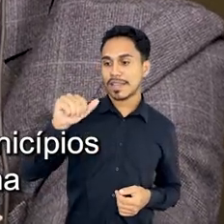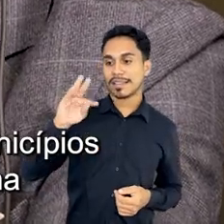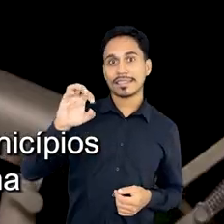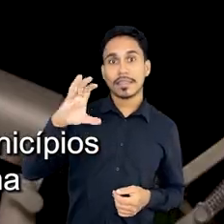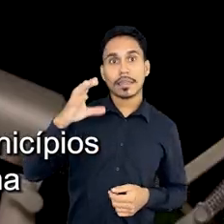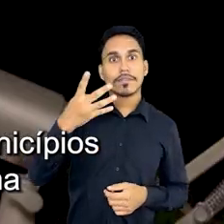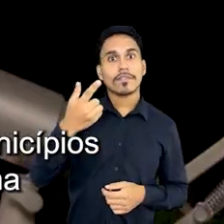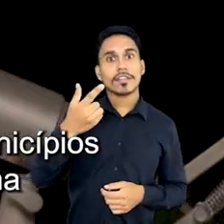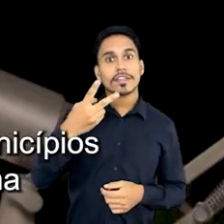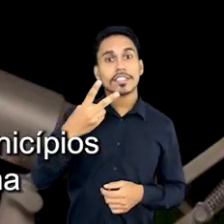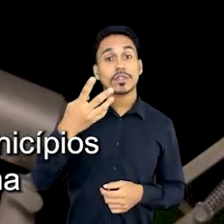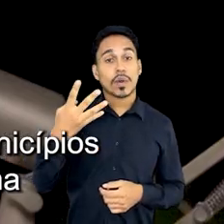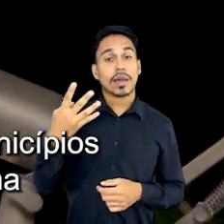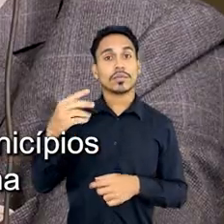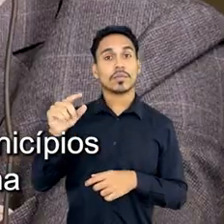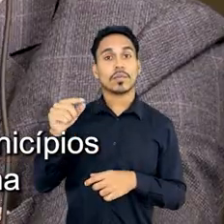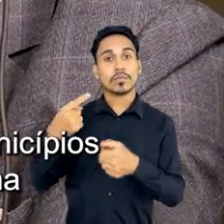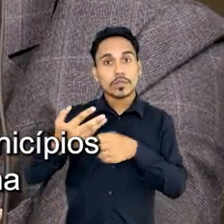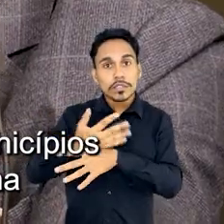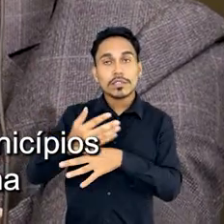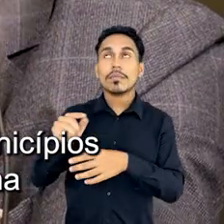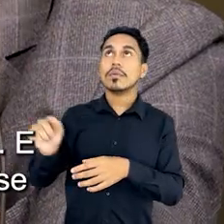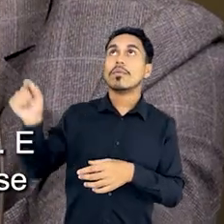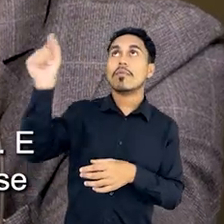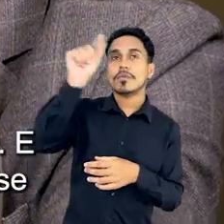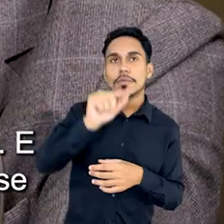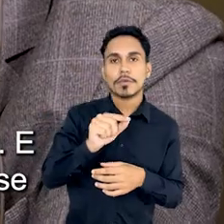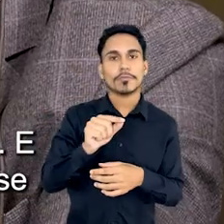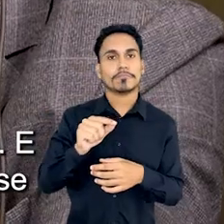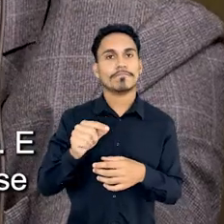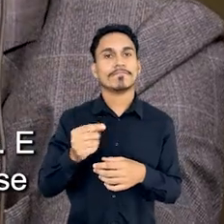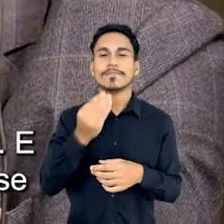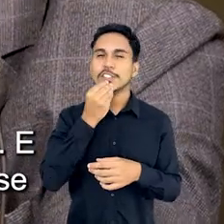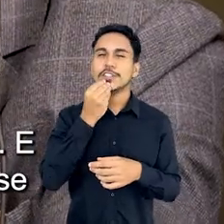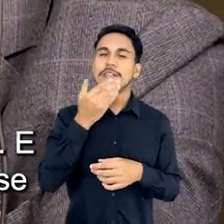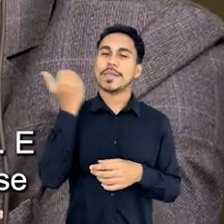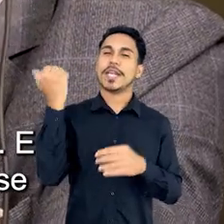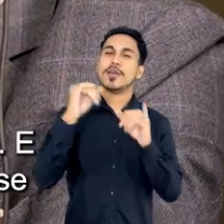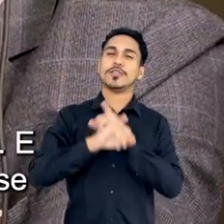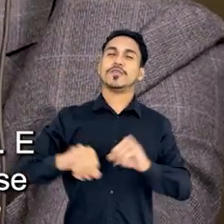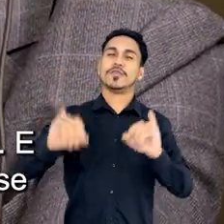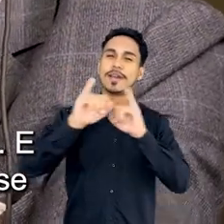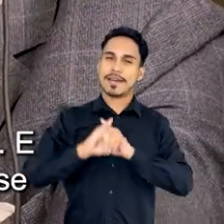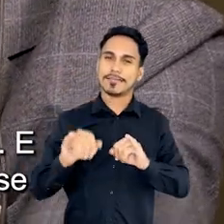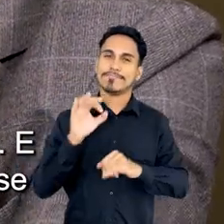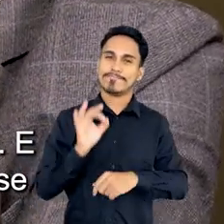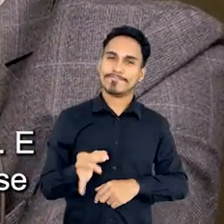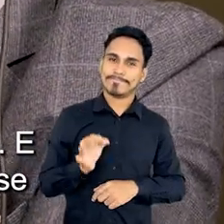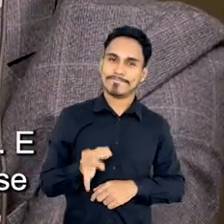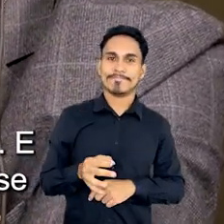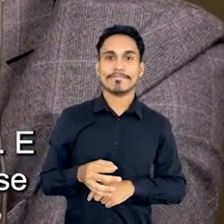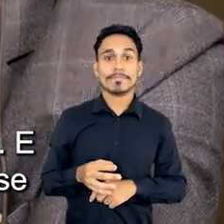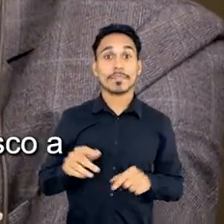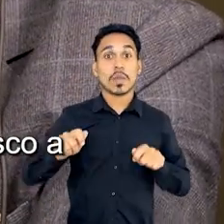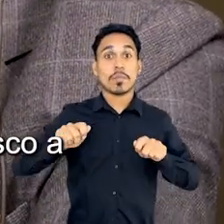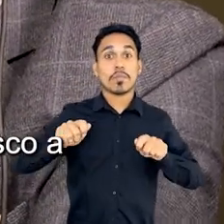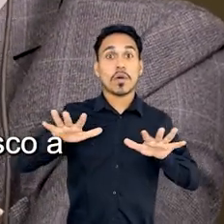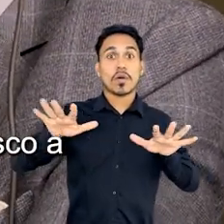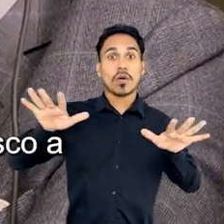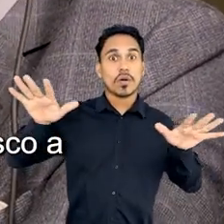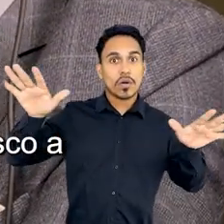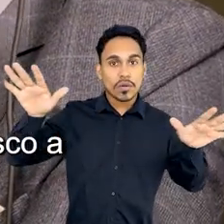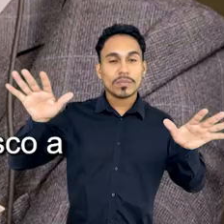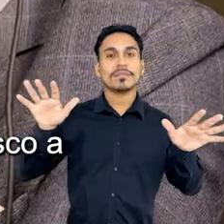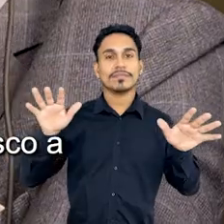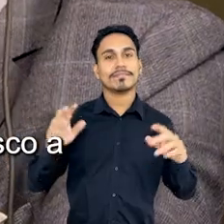do Brasil Então os rincões Talvez o programa tenha sido melhor paraos lugares mais afastados e a gente volta com a ideia da rede a rede não se expande ela